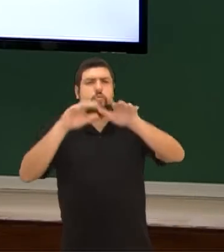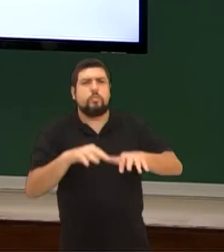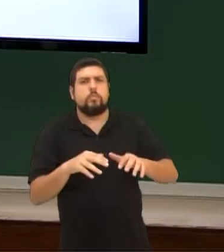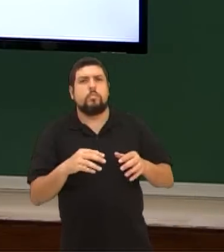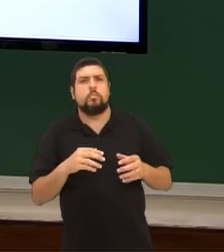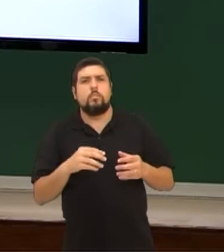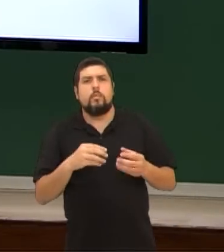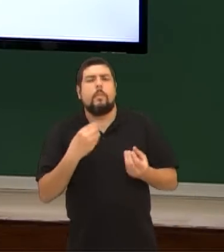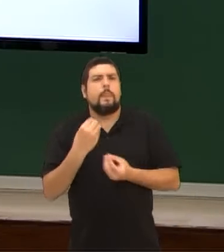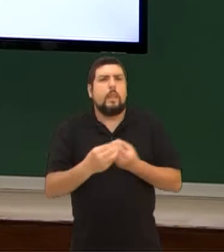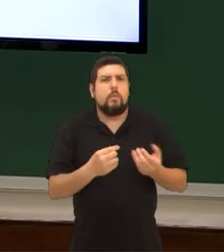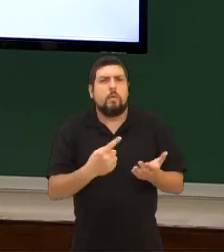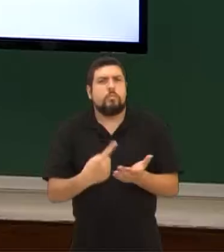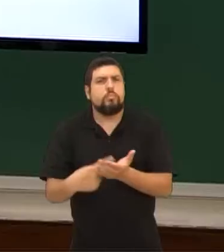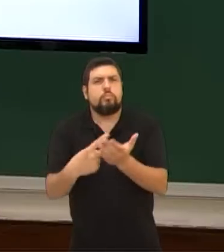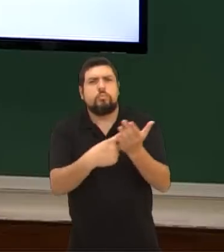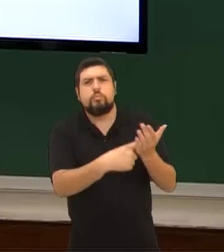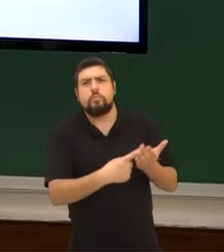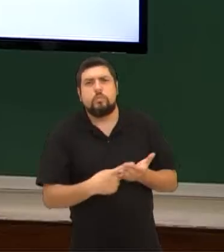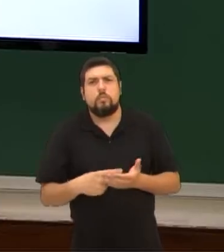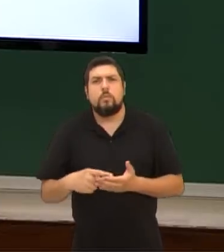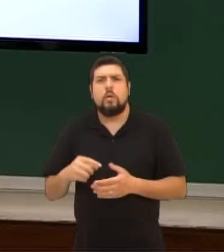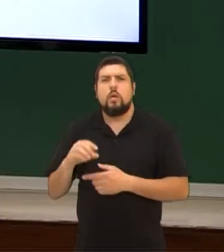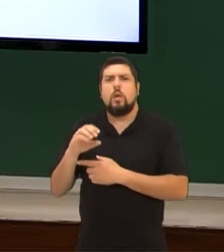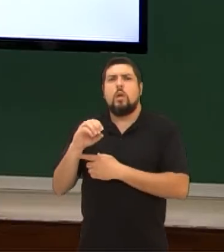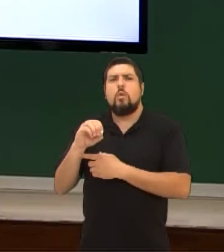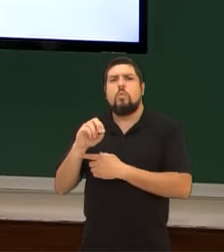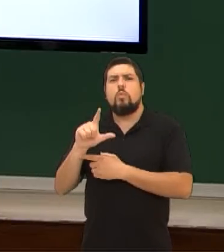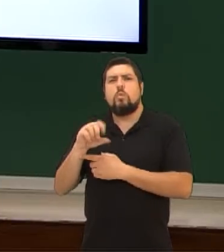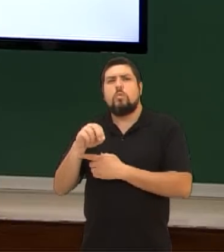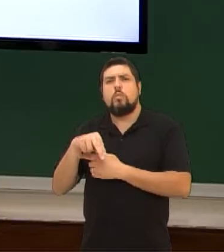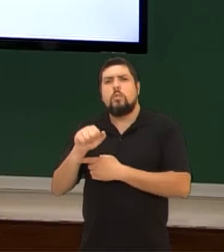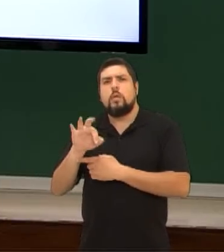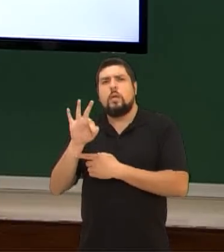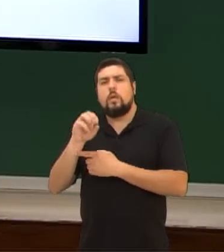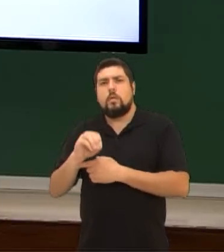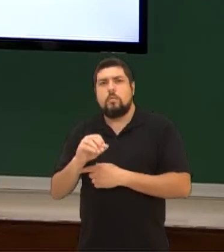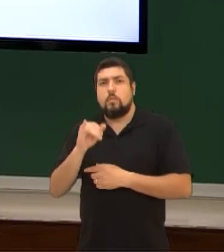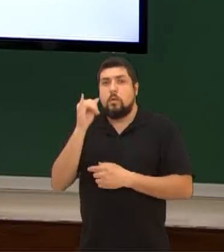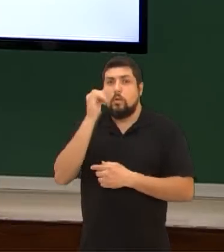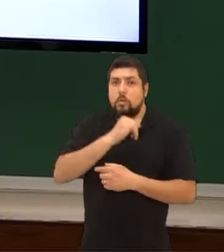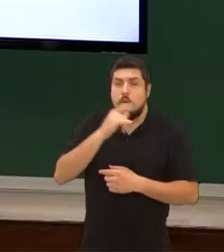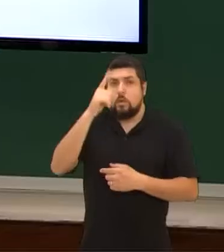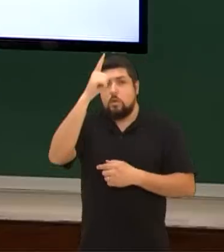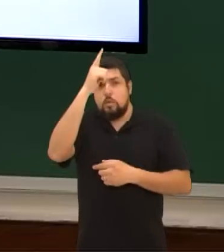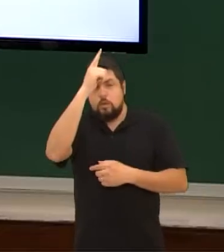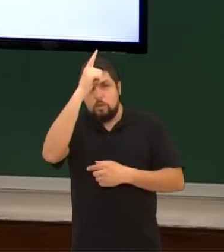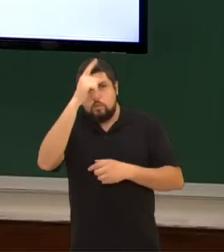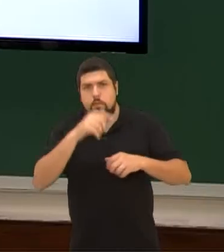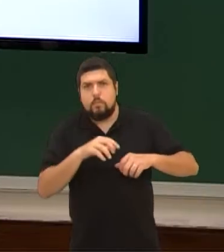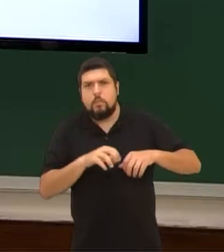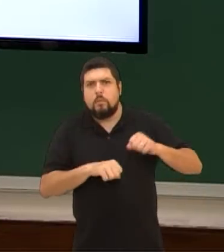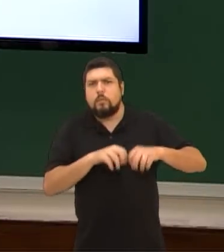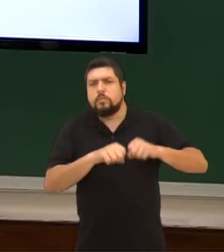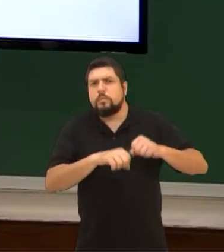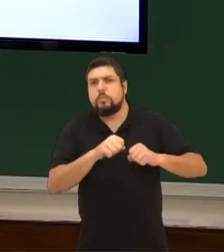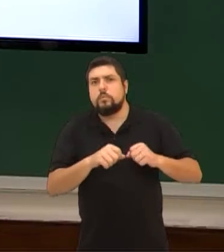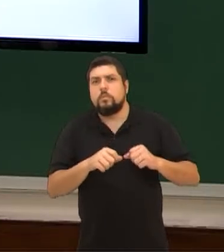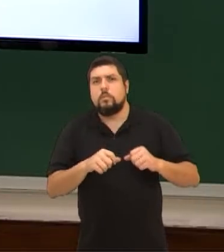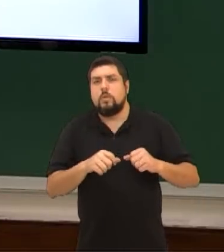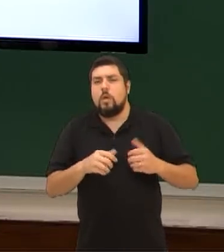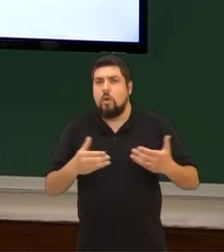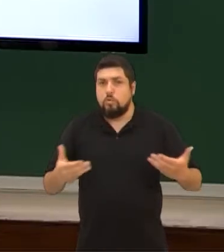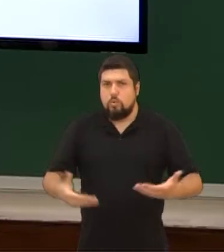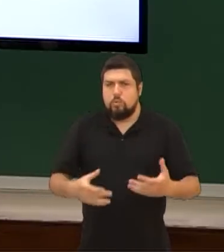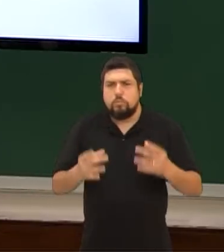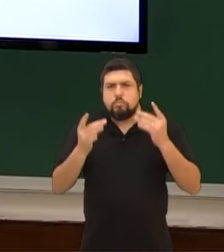vão trabalhar como os colonos, né? E esses imigrantes italianos e alemães, eles são tão presentes na cultura do sul do Brasil,